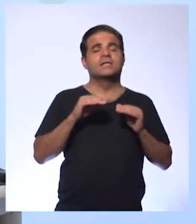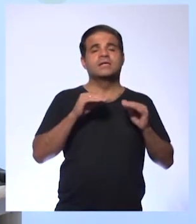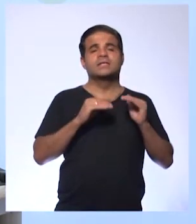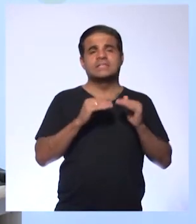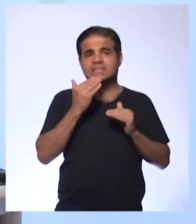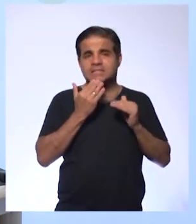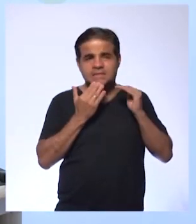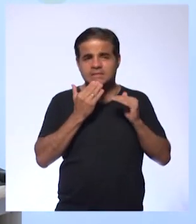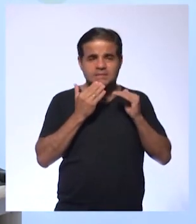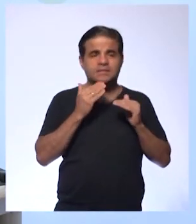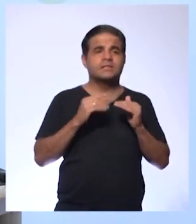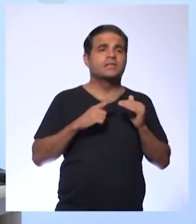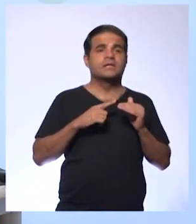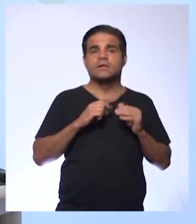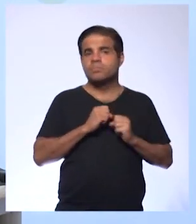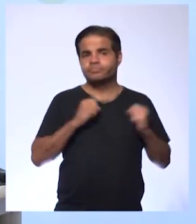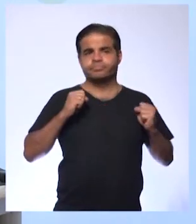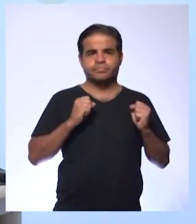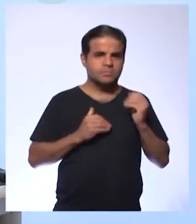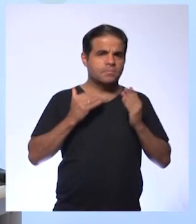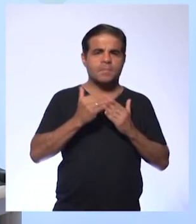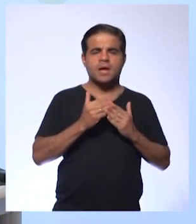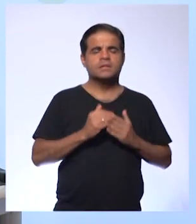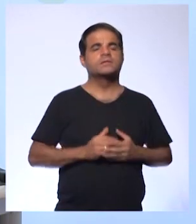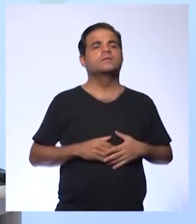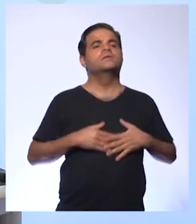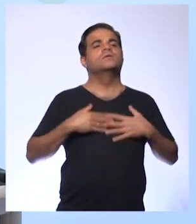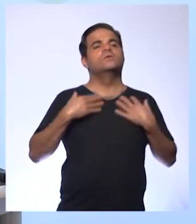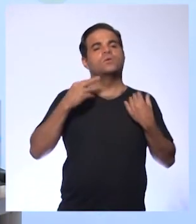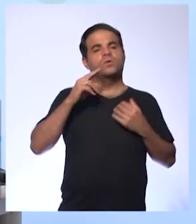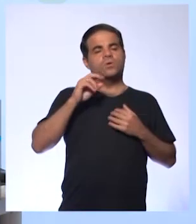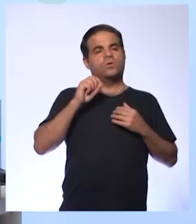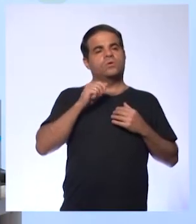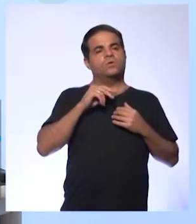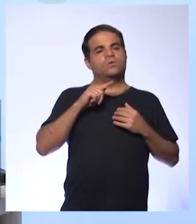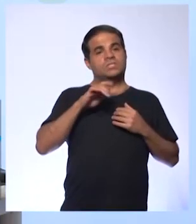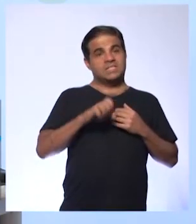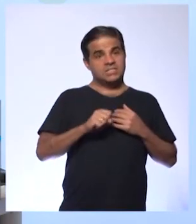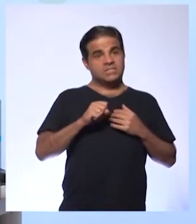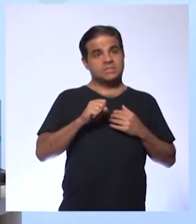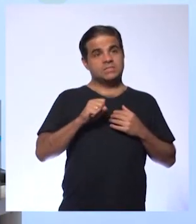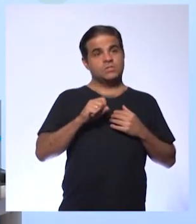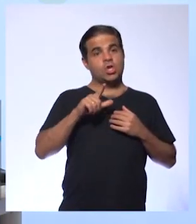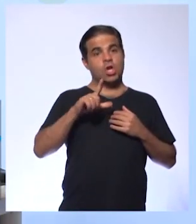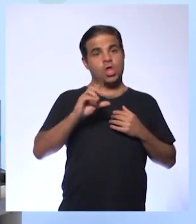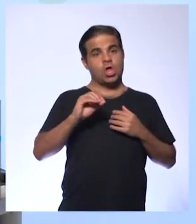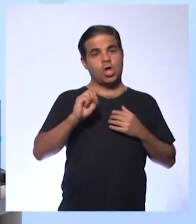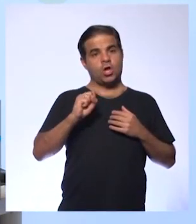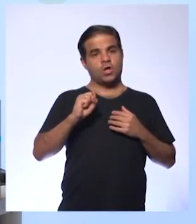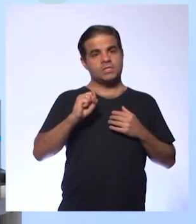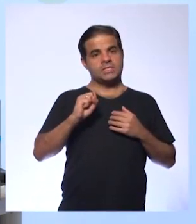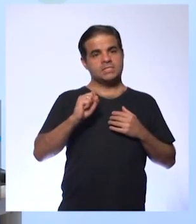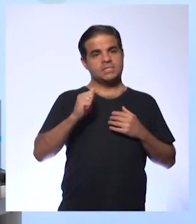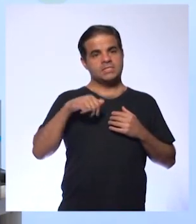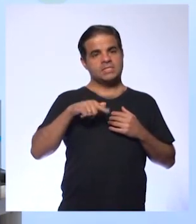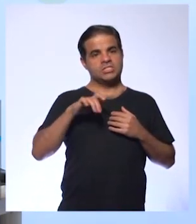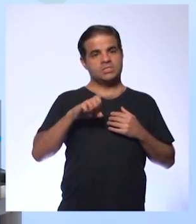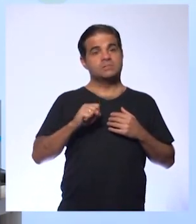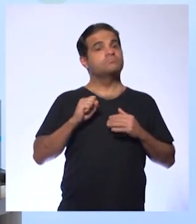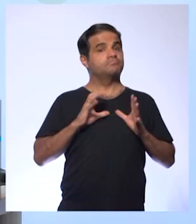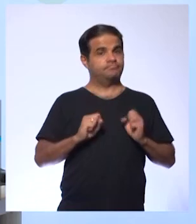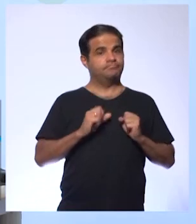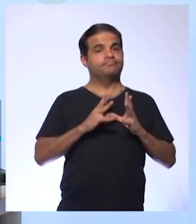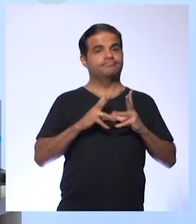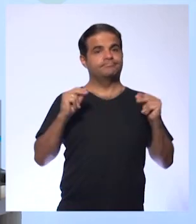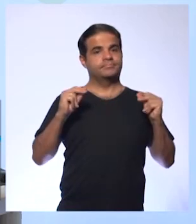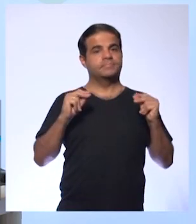né, tiver uma ruptura maior, né, Los Angeles, por exemplo, pode sumir do mapa. É a mesma coisa mais ou menos que acontece com o Japão.